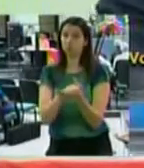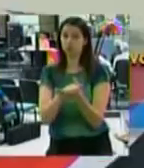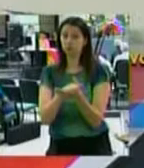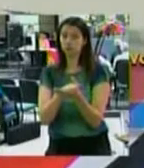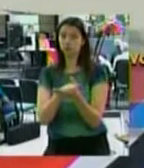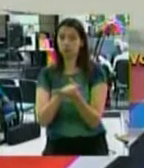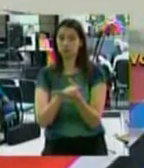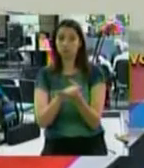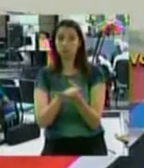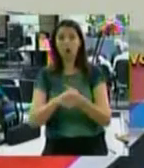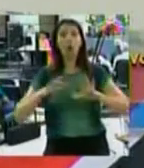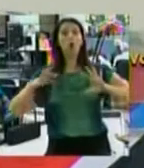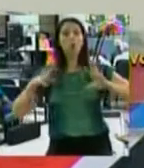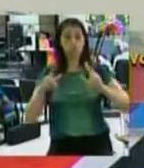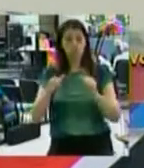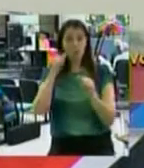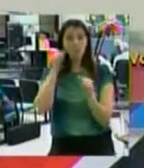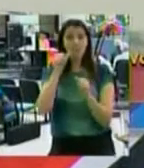E as 10